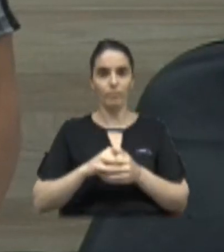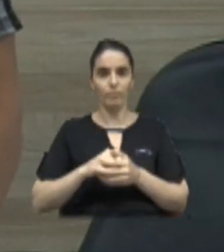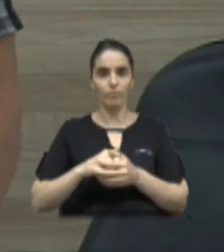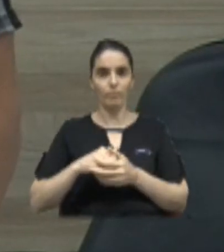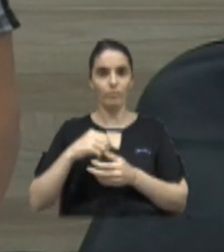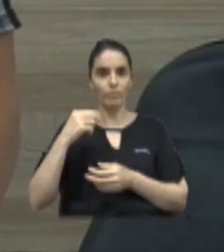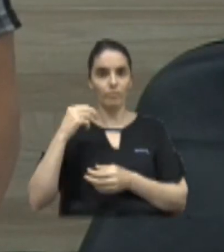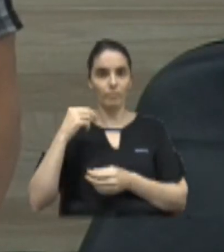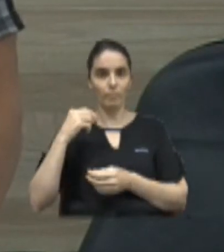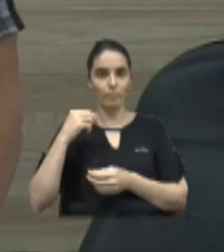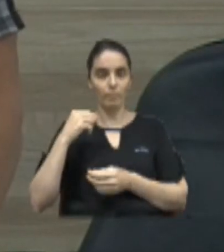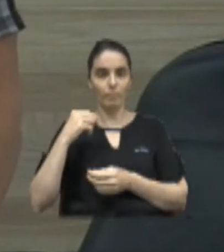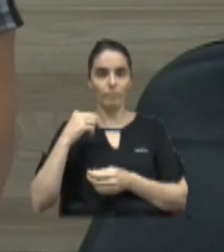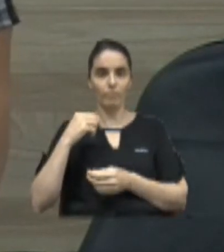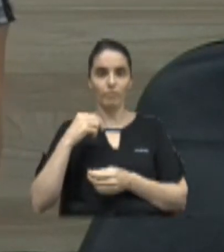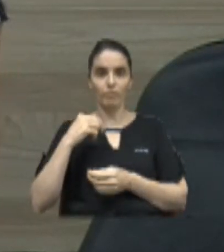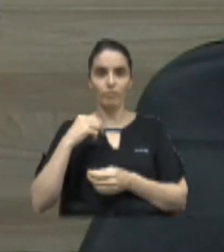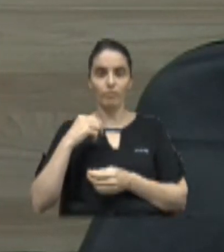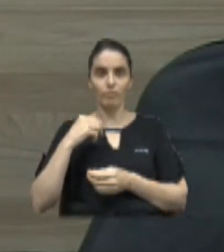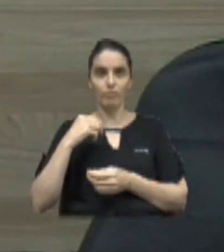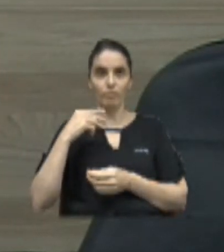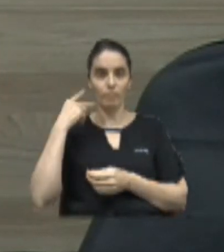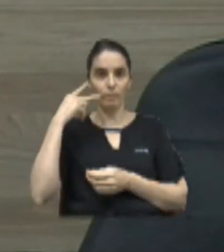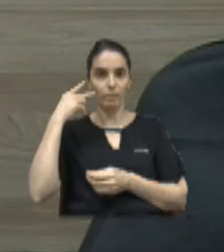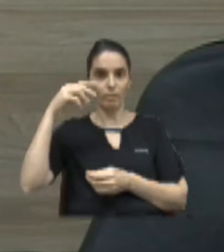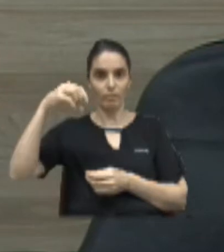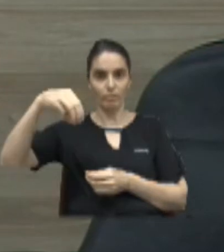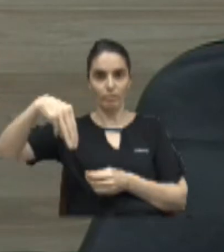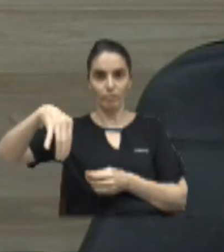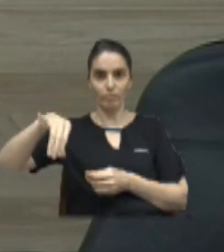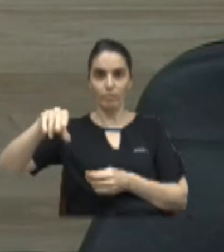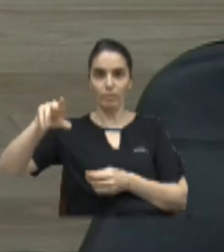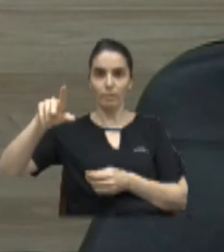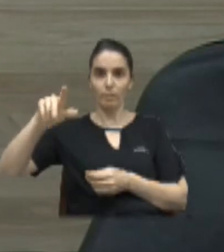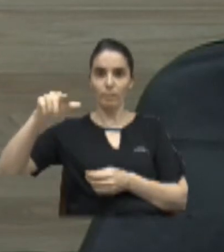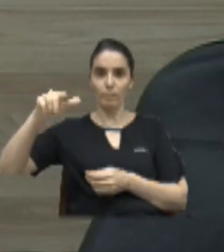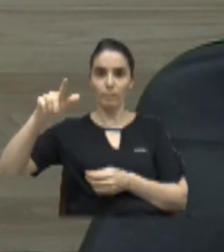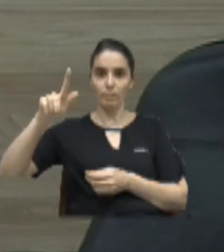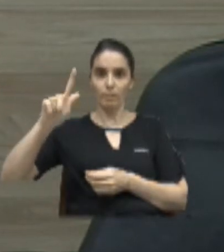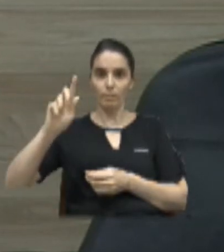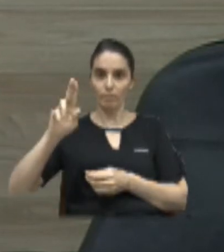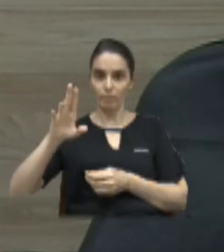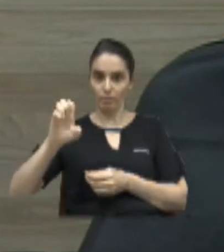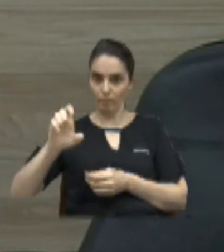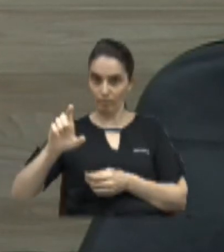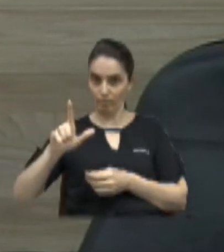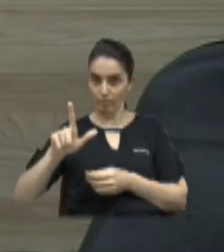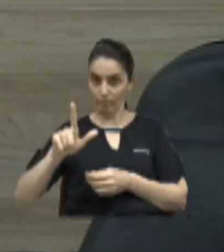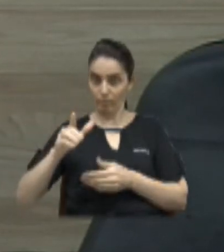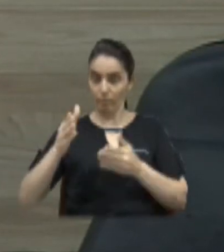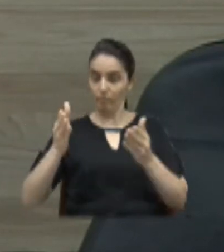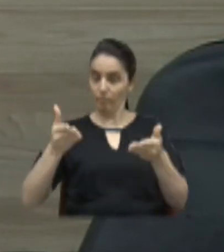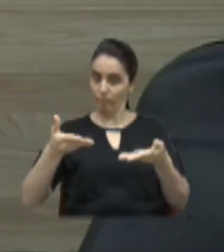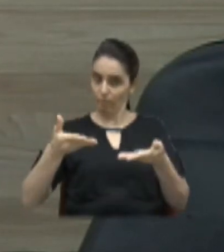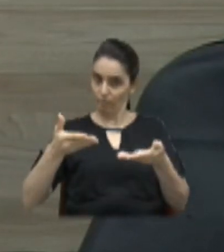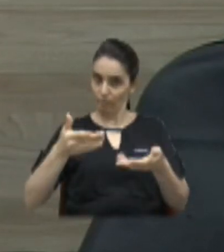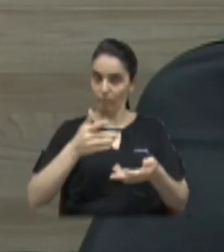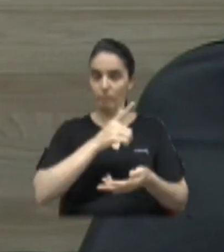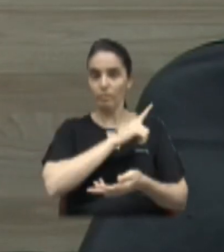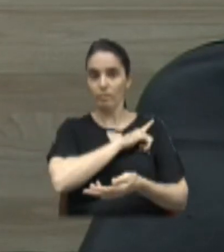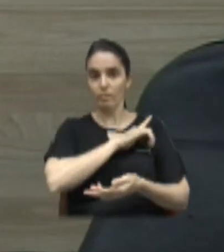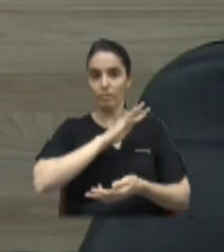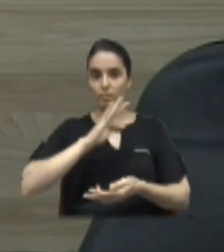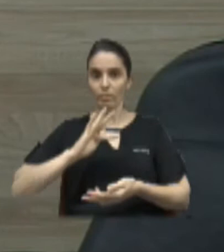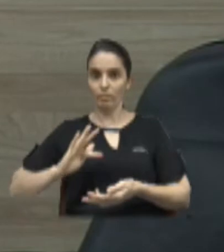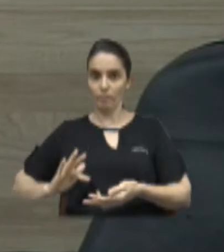lutou muito aqui nessa casa, hoje deputado federal, mas que o Executivo